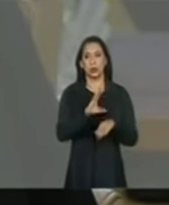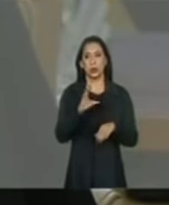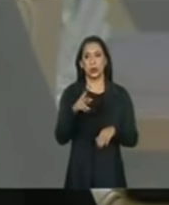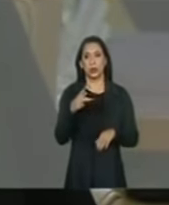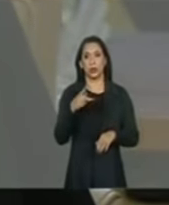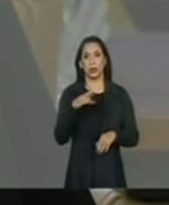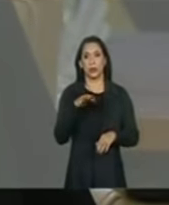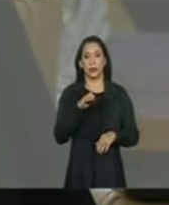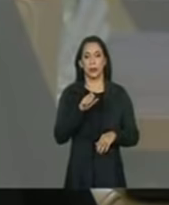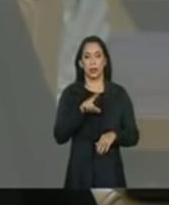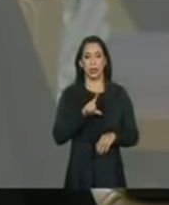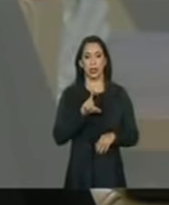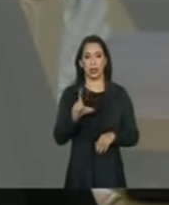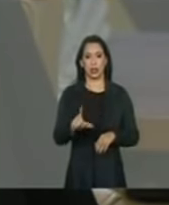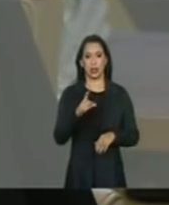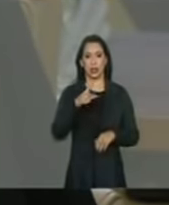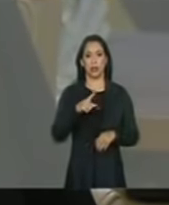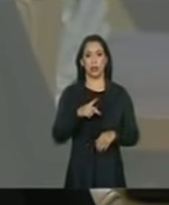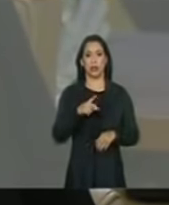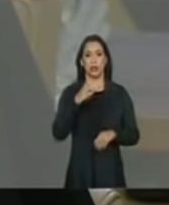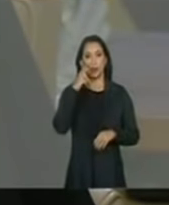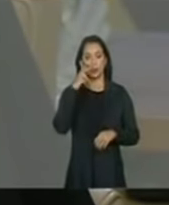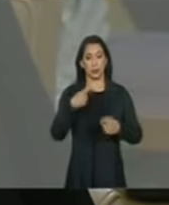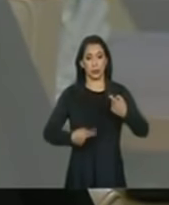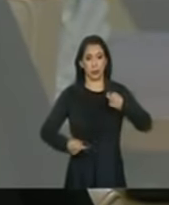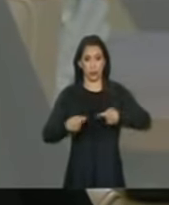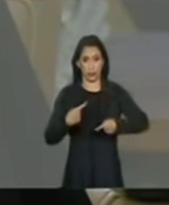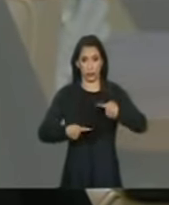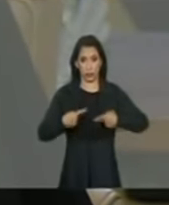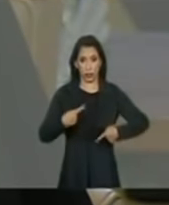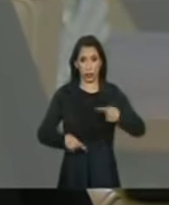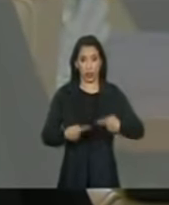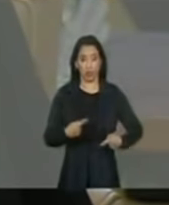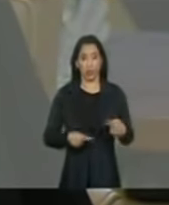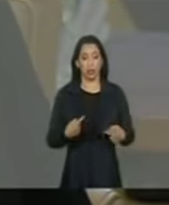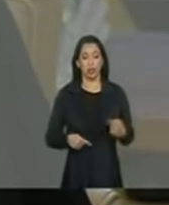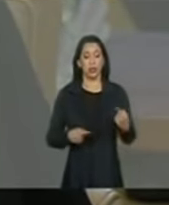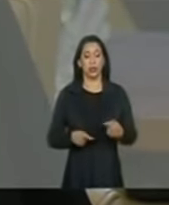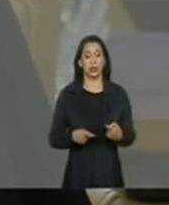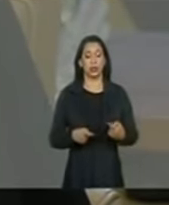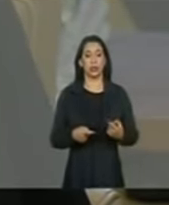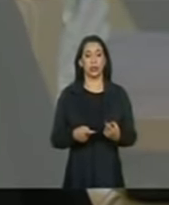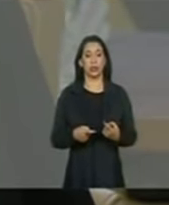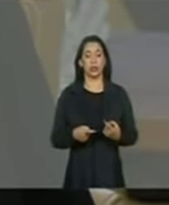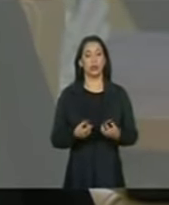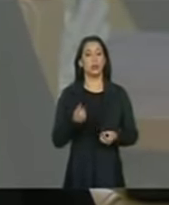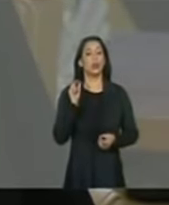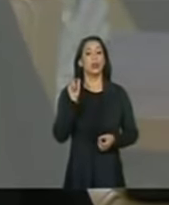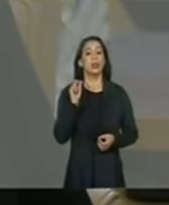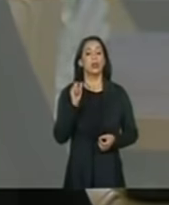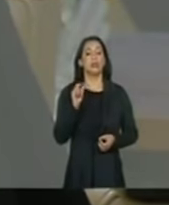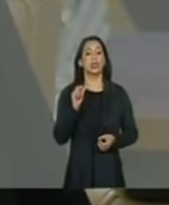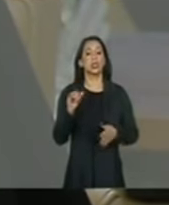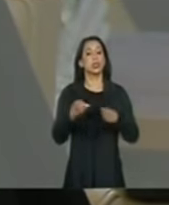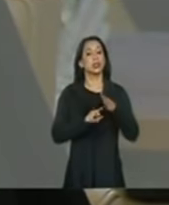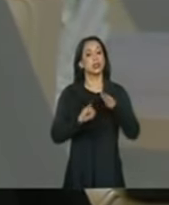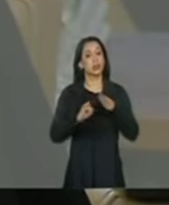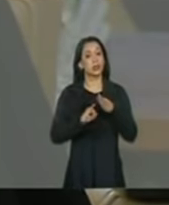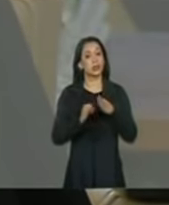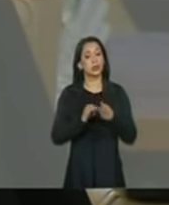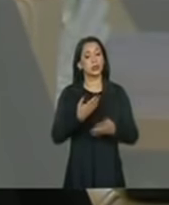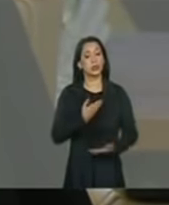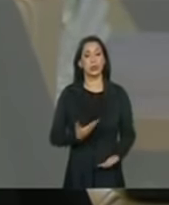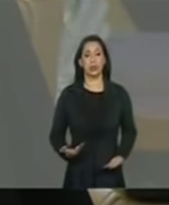no regime político é um agente de decomposição da substância das instituições públicas